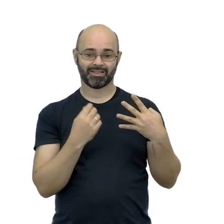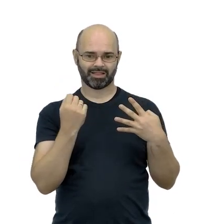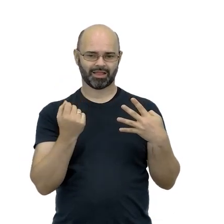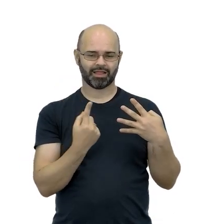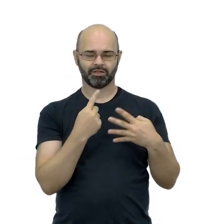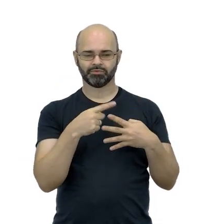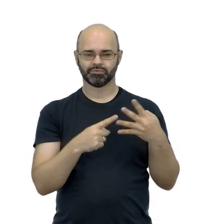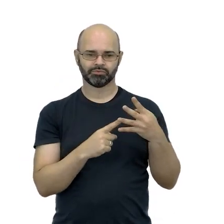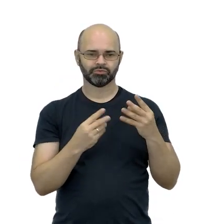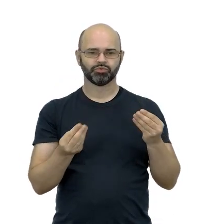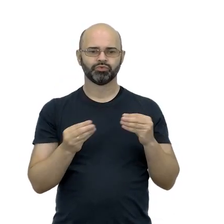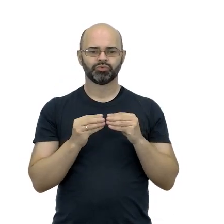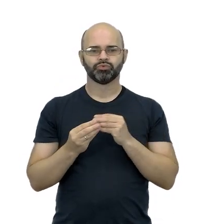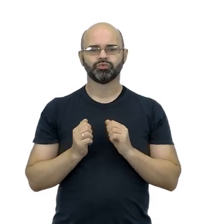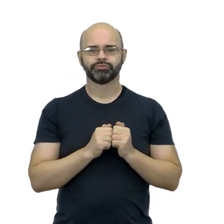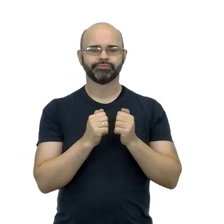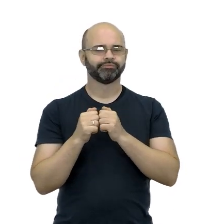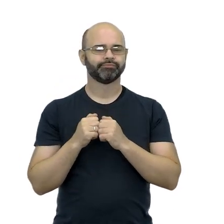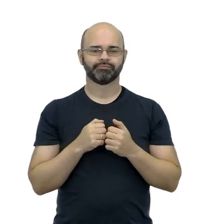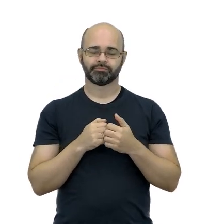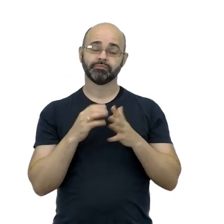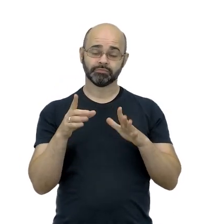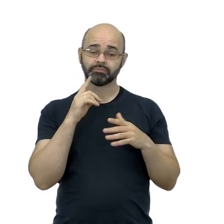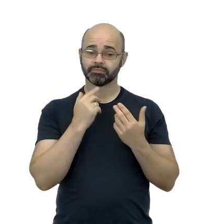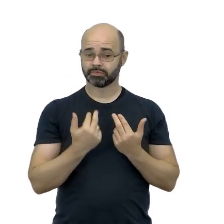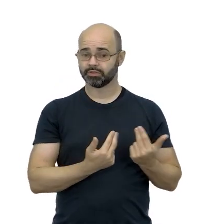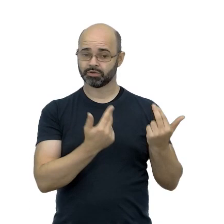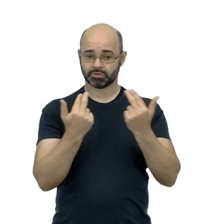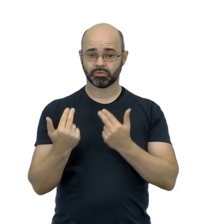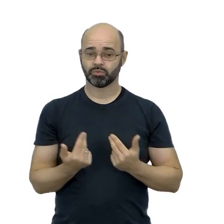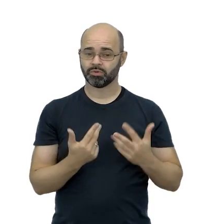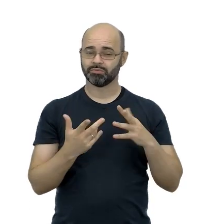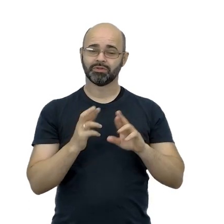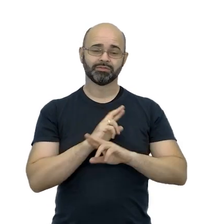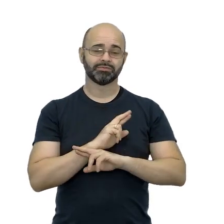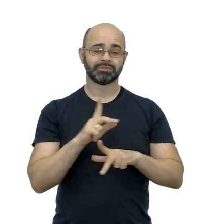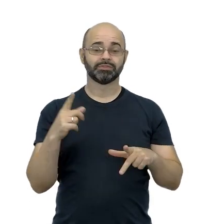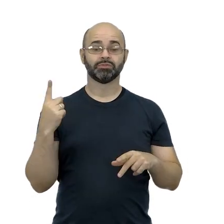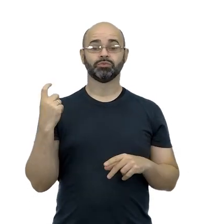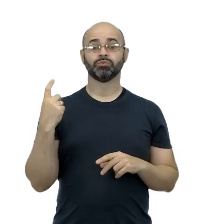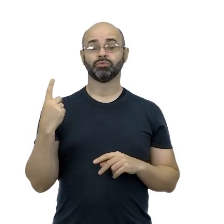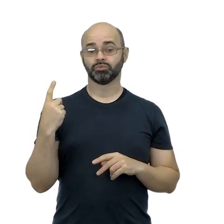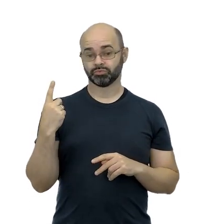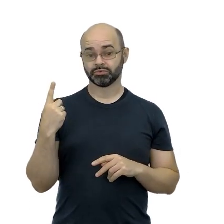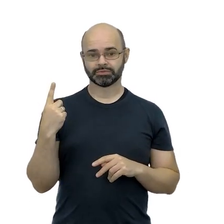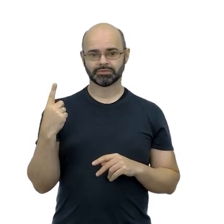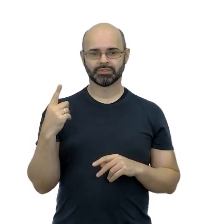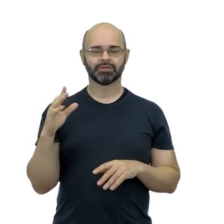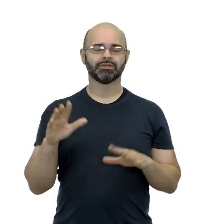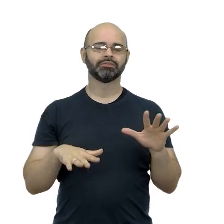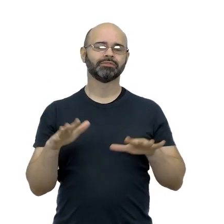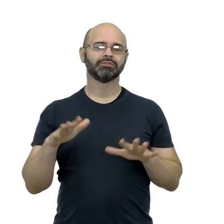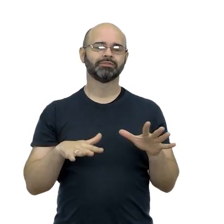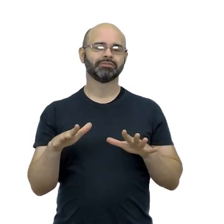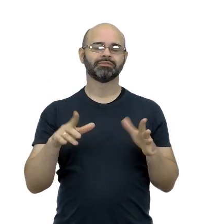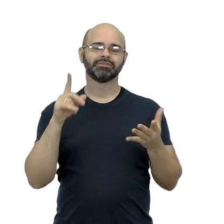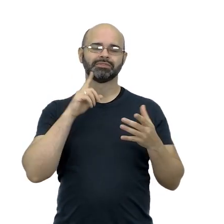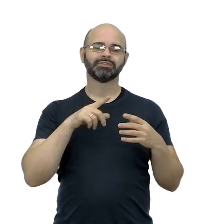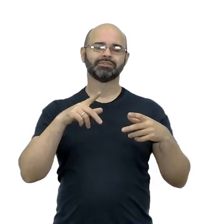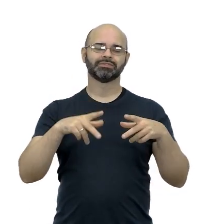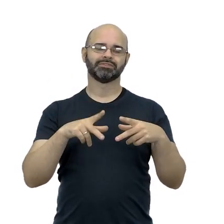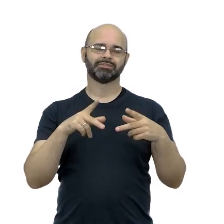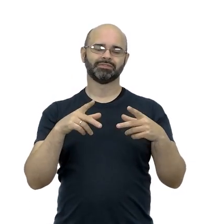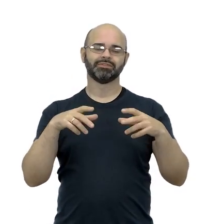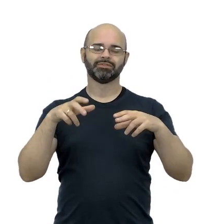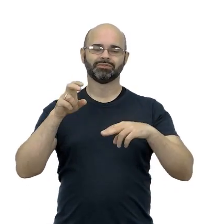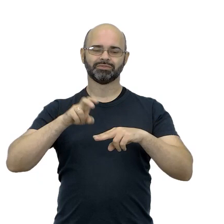juntar, ele não forma a figura, apesar de ser figura igual. A única diferença, talvez, é a posição que está o quê? Aquela escada que forma,